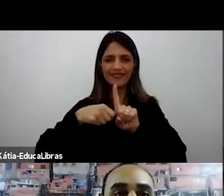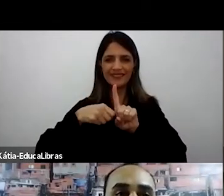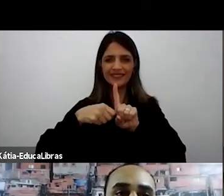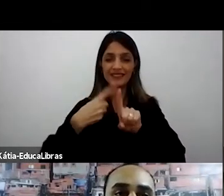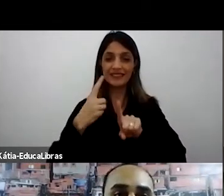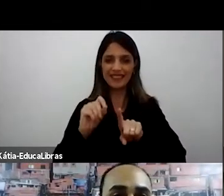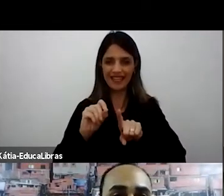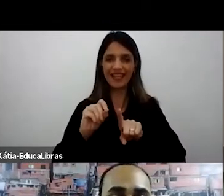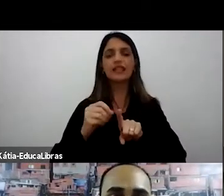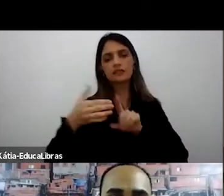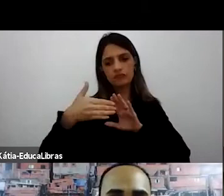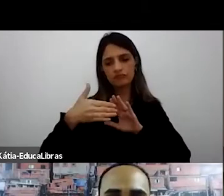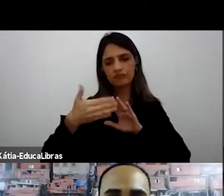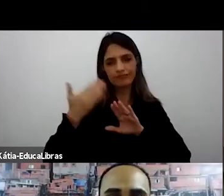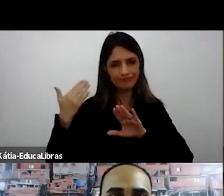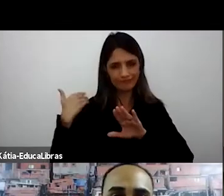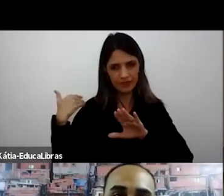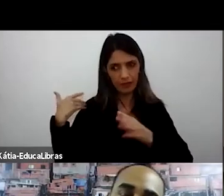bastante dedicação.